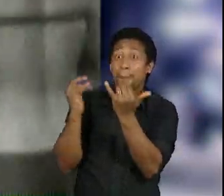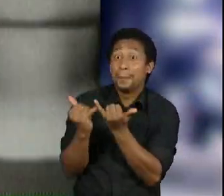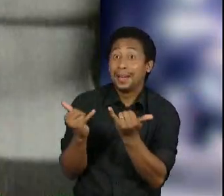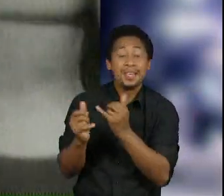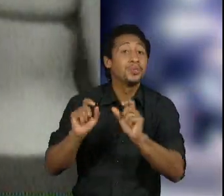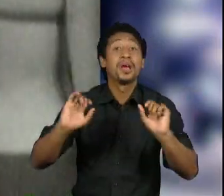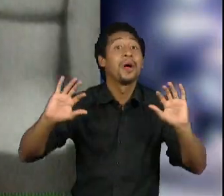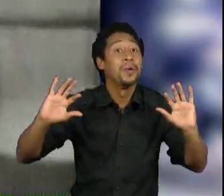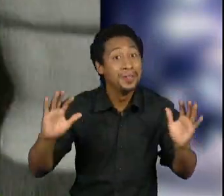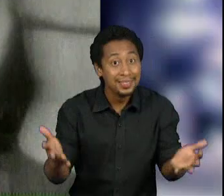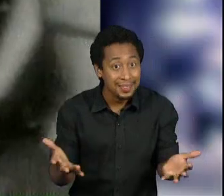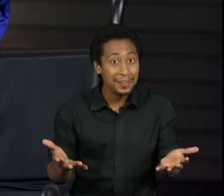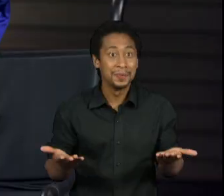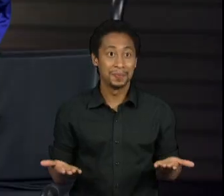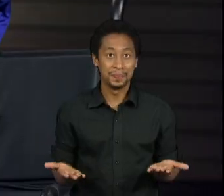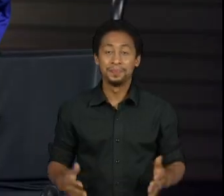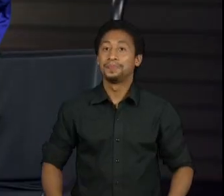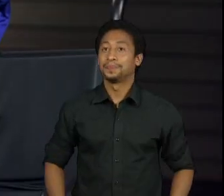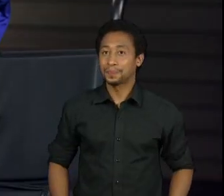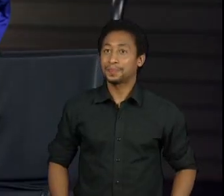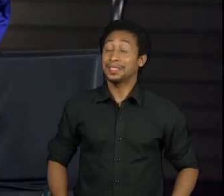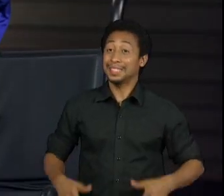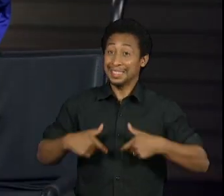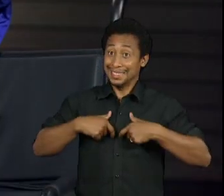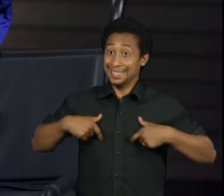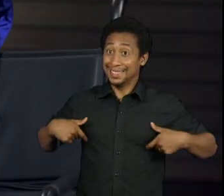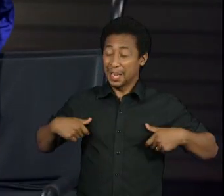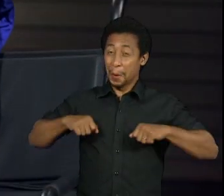aí para comparar com a bomba? Olha, foi tão explosivo que não pegou.